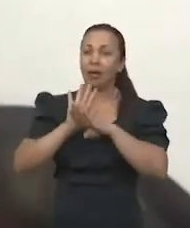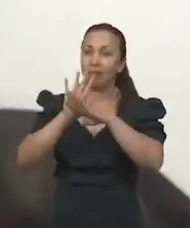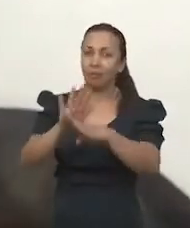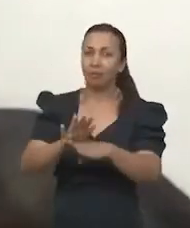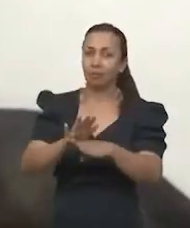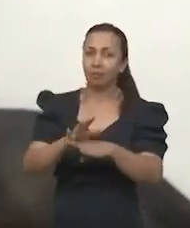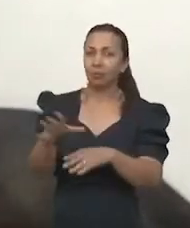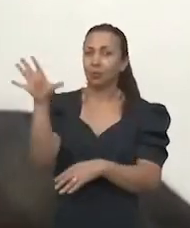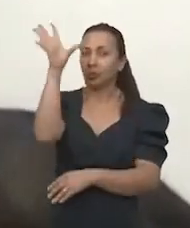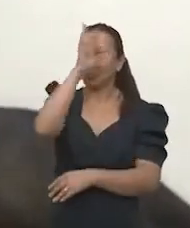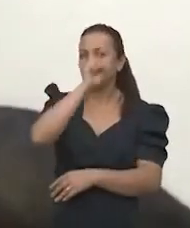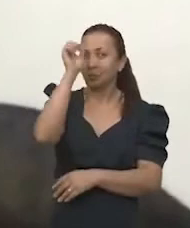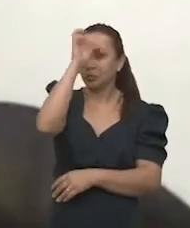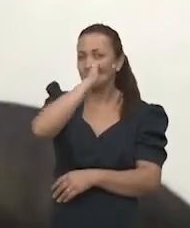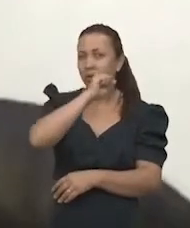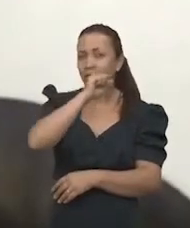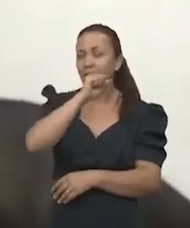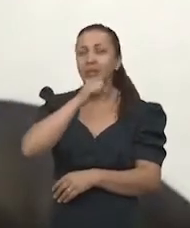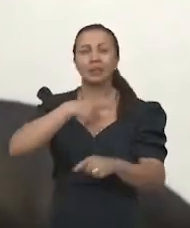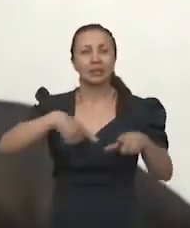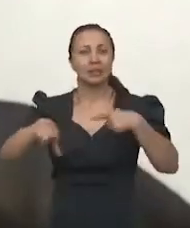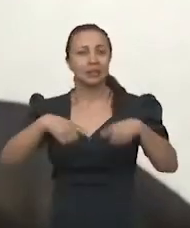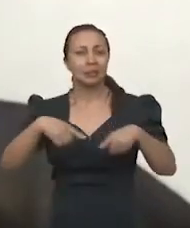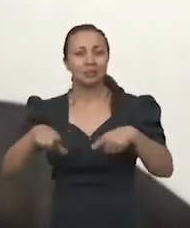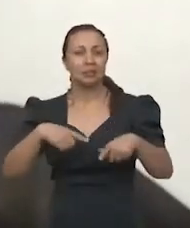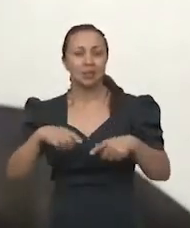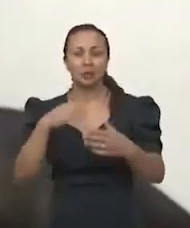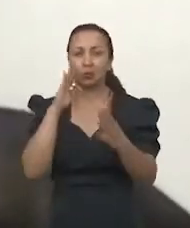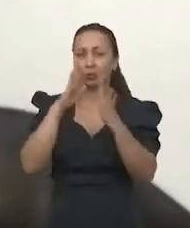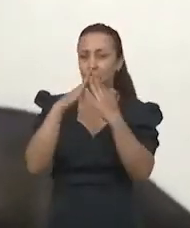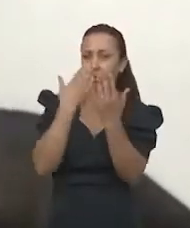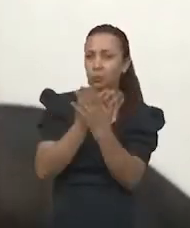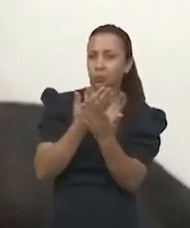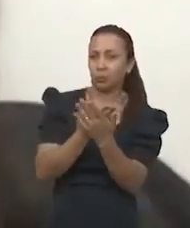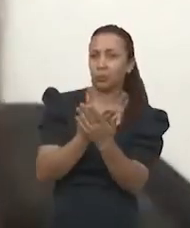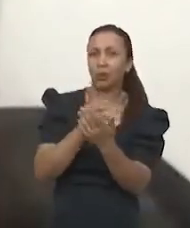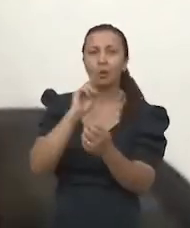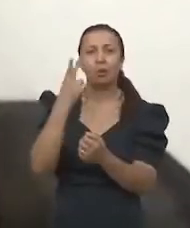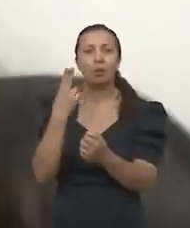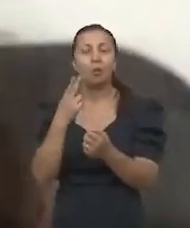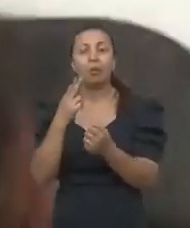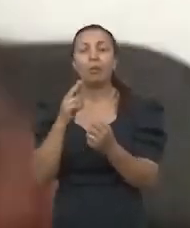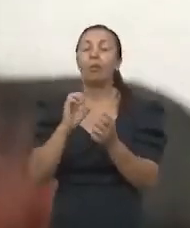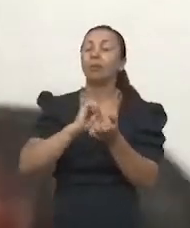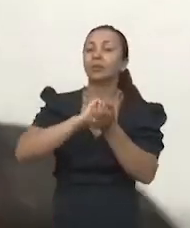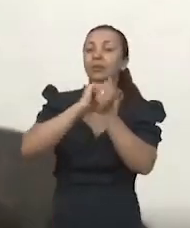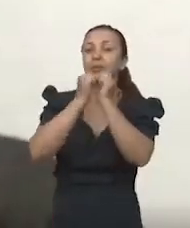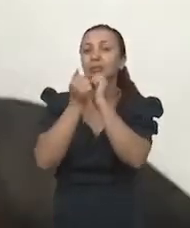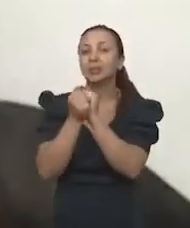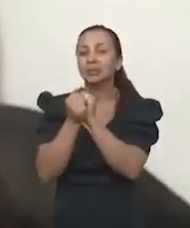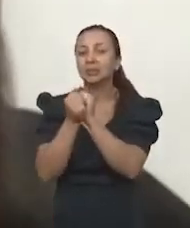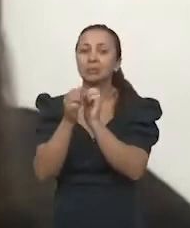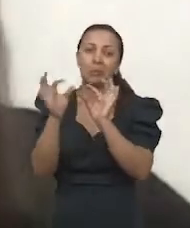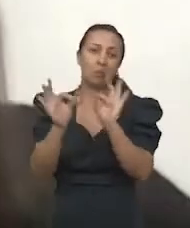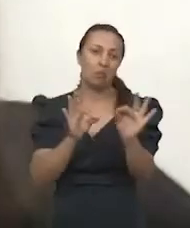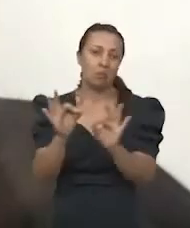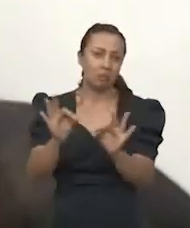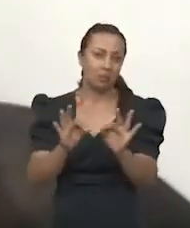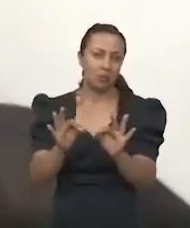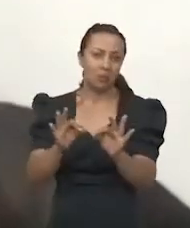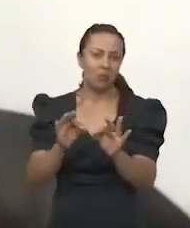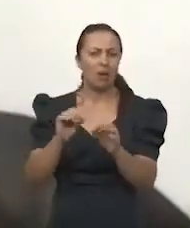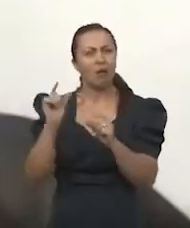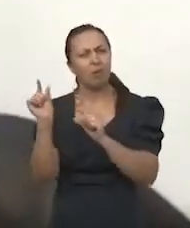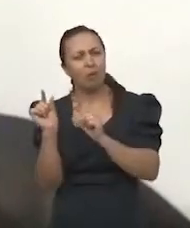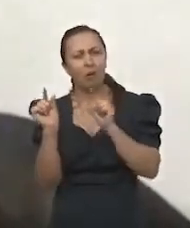auxiliem na aquisição, né, de habilidades acadêmicas e escolares, seja na remediação. Aos poucos,